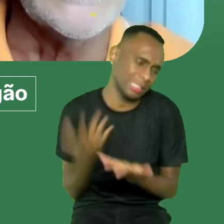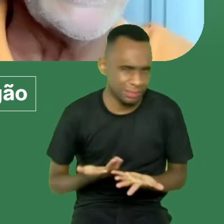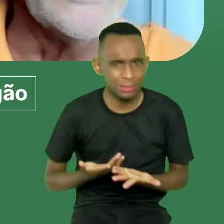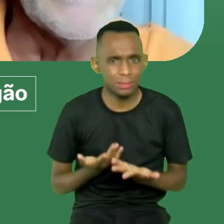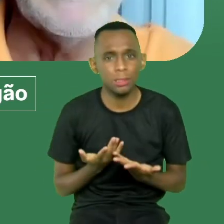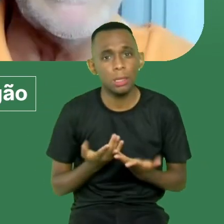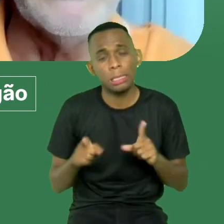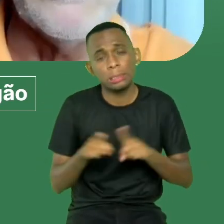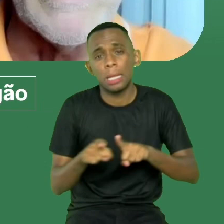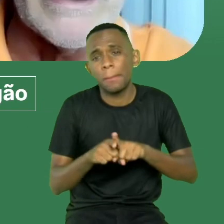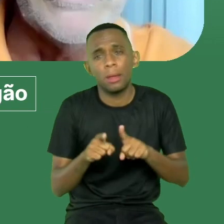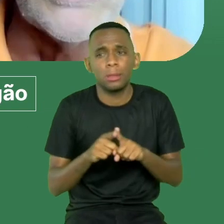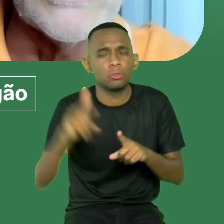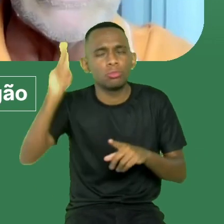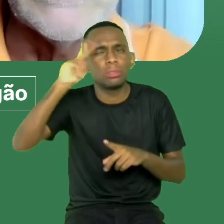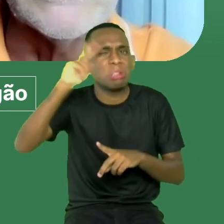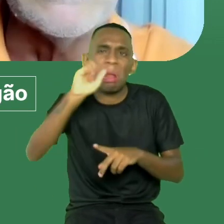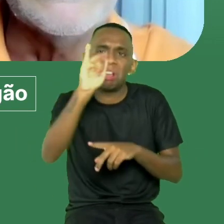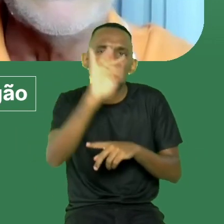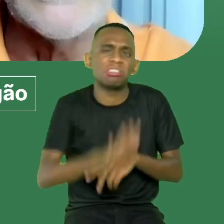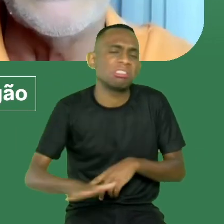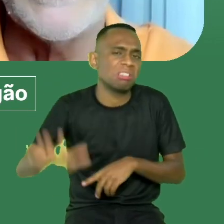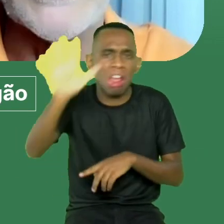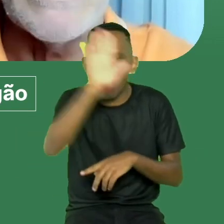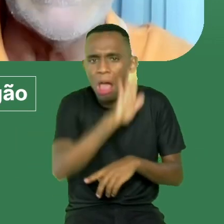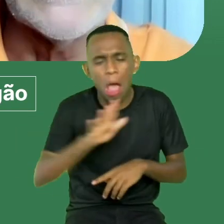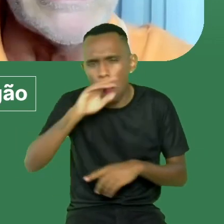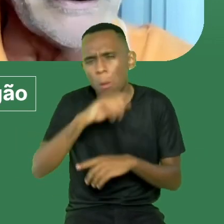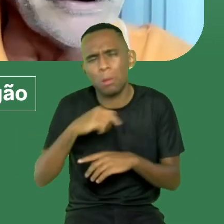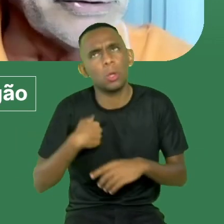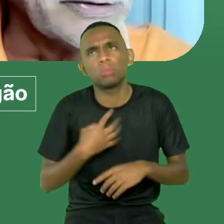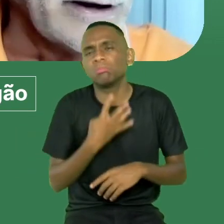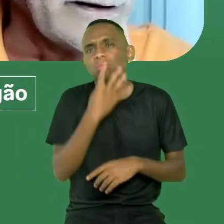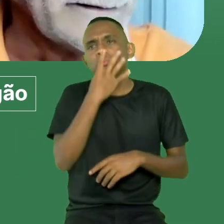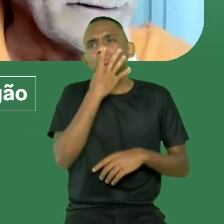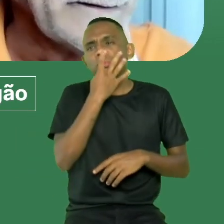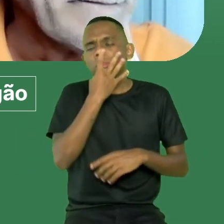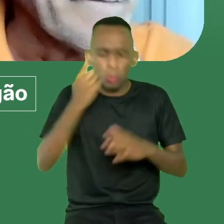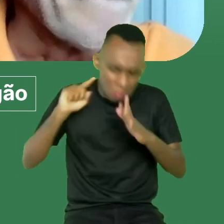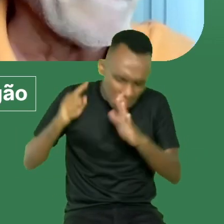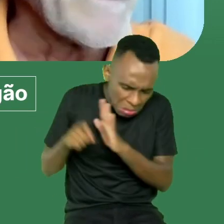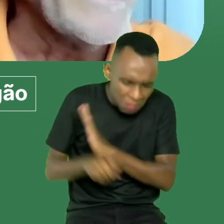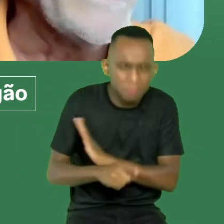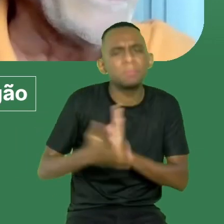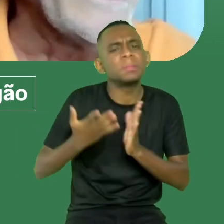geral, e aquilo para mim foi um paraíso, né? Eu mergulhei de cabeça naquilo tudo lá.